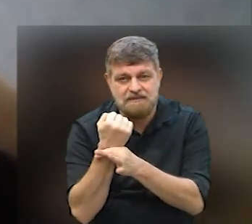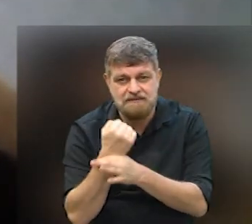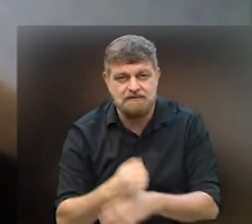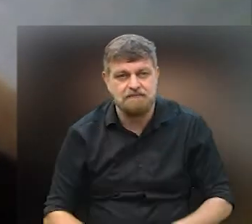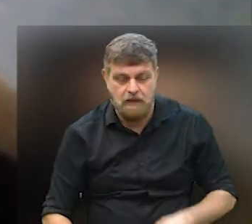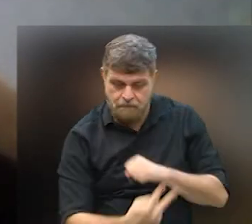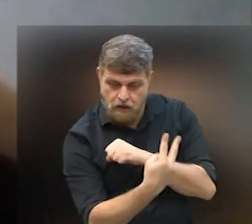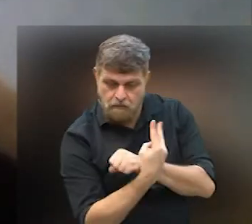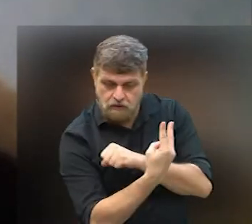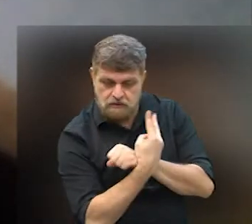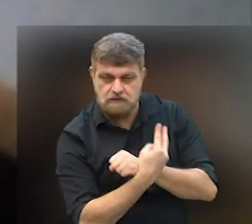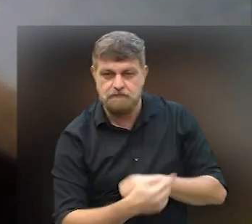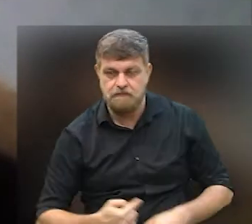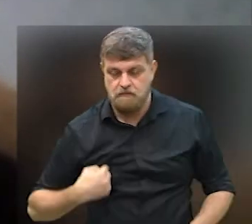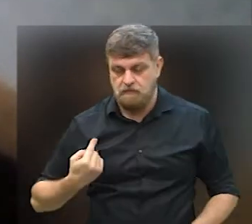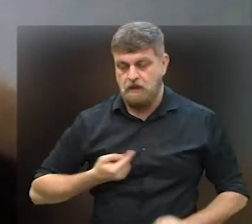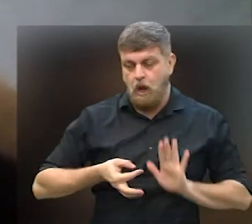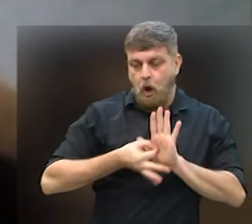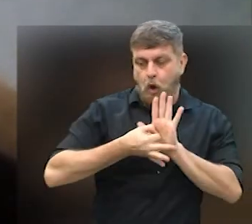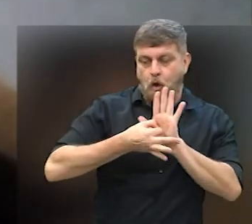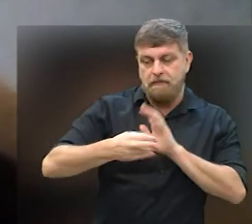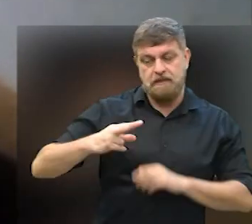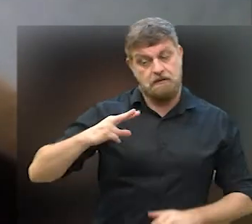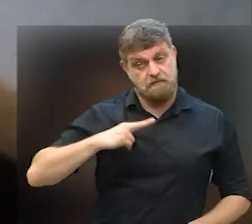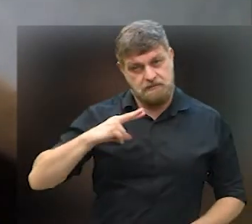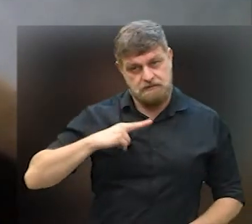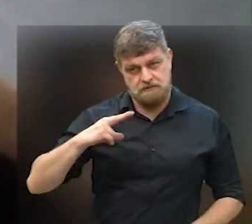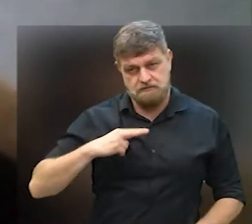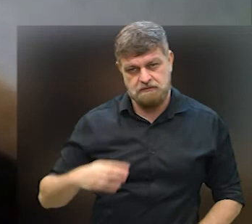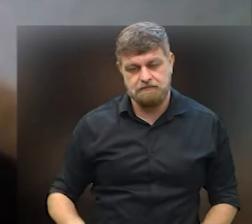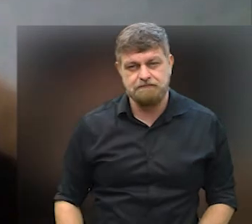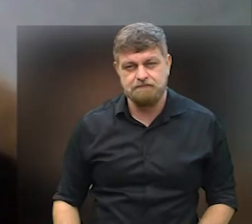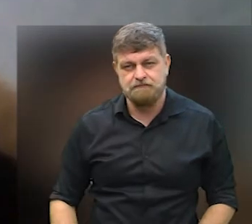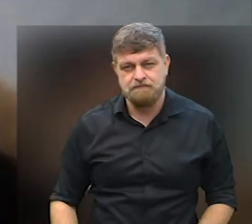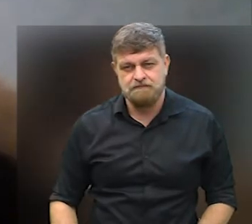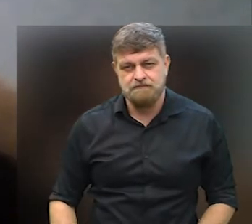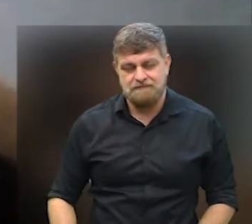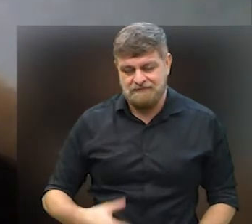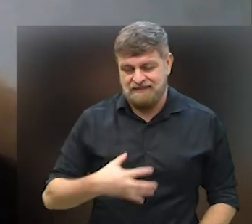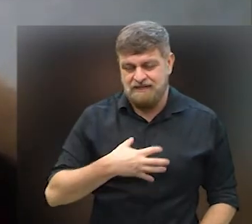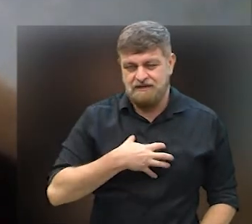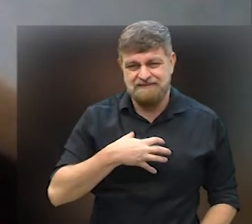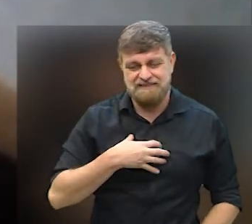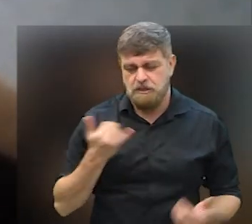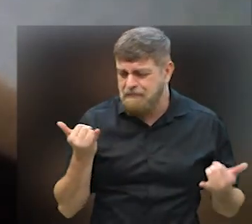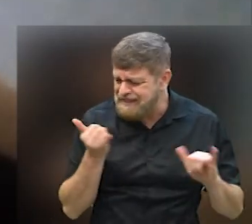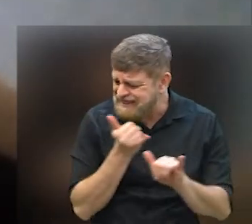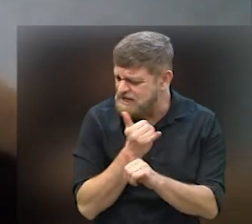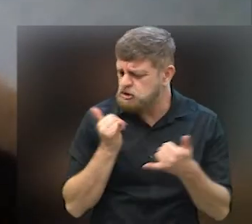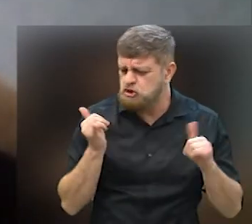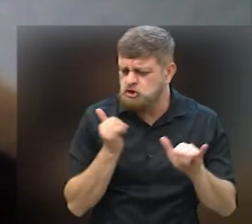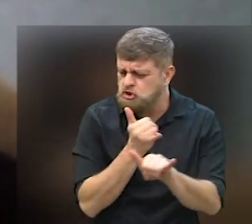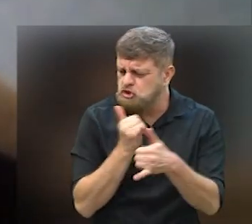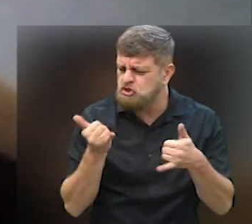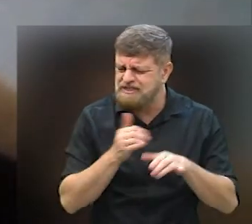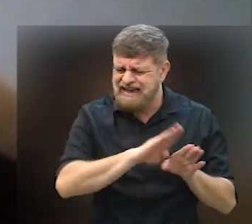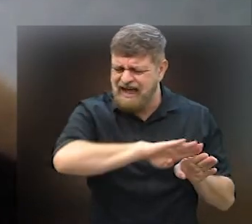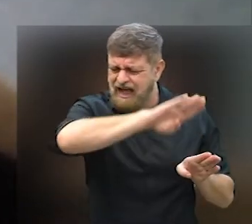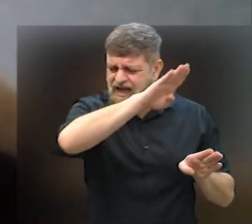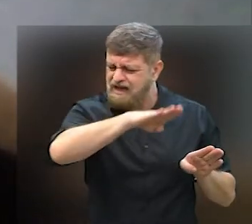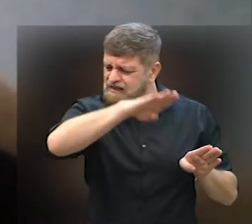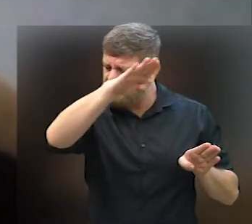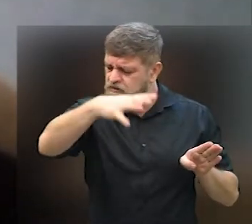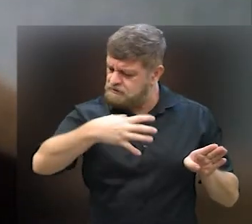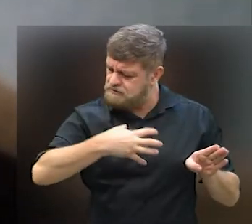Mas é impressionante, na minha opinião, que o sentido de eu senti muita energia ali naquela